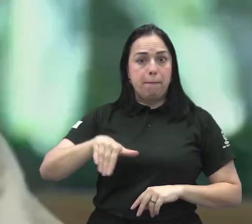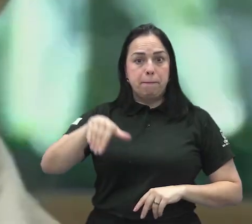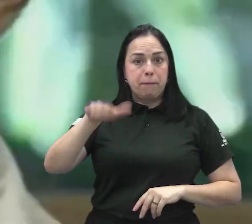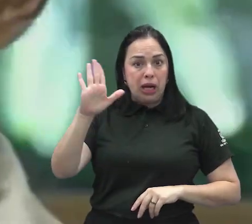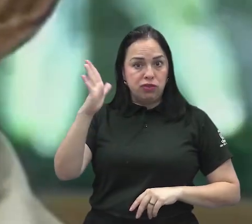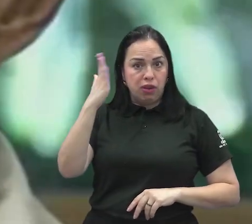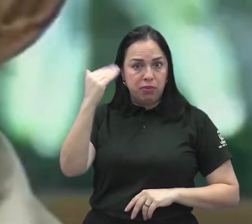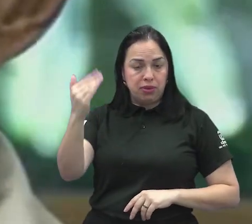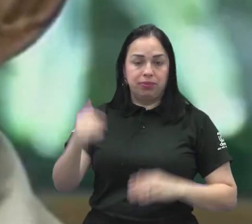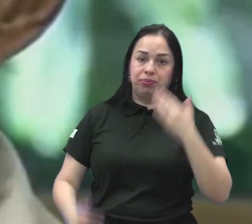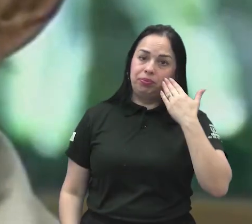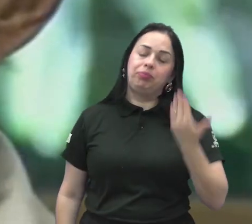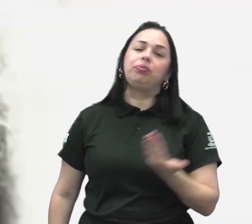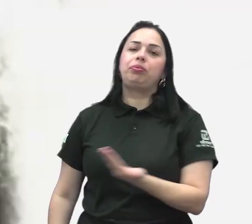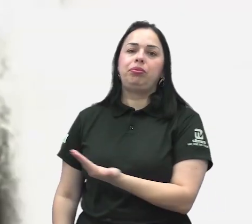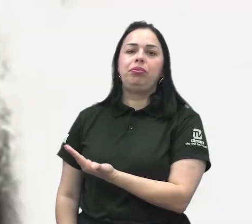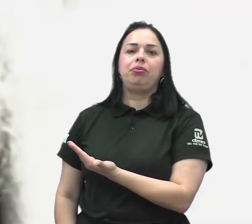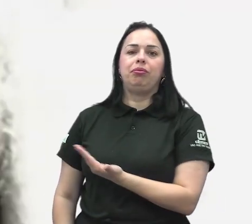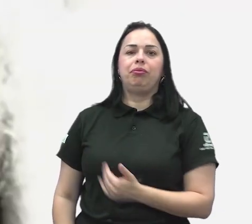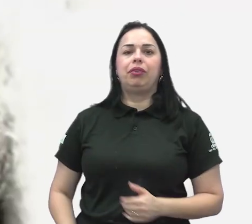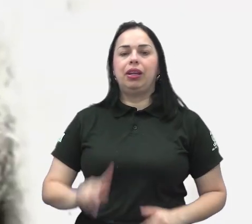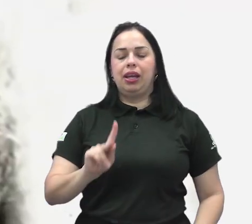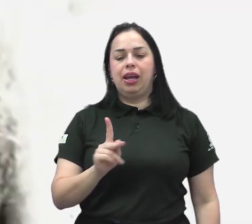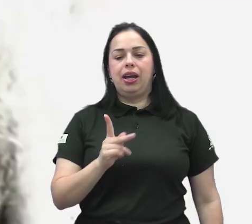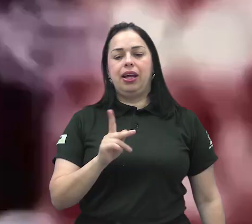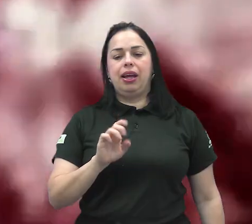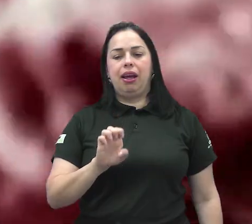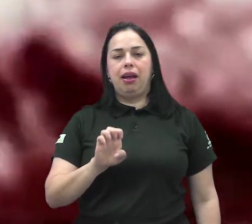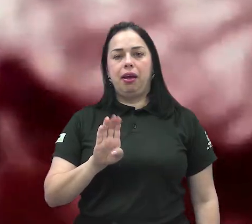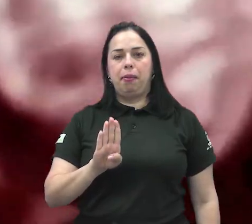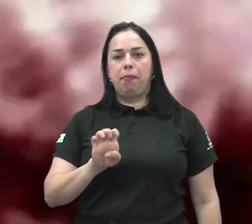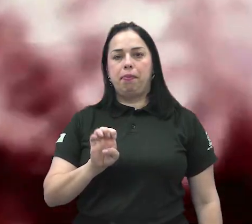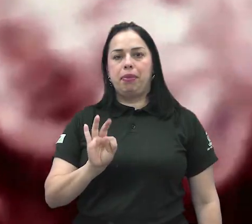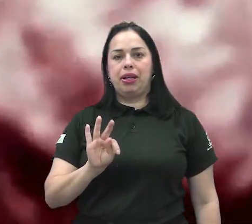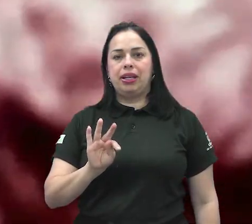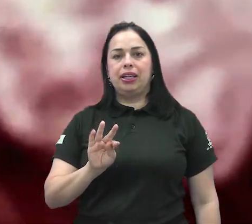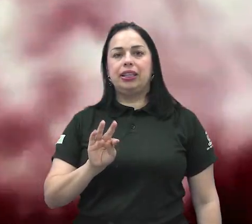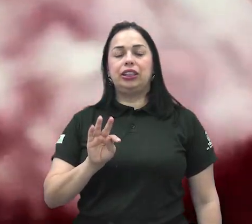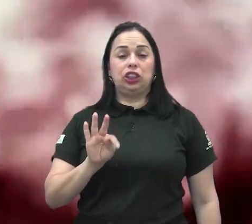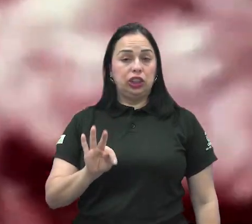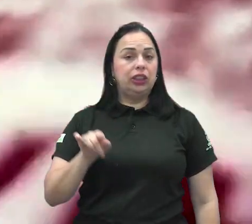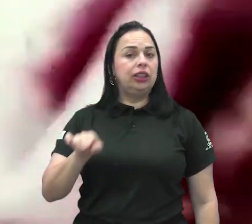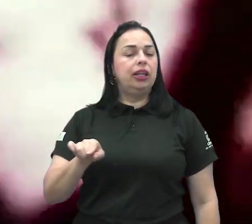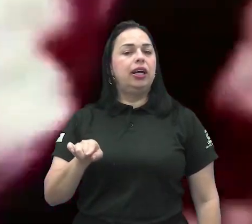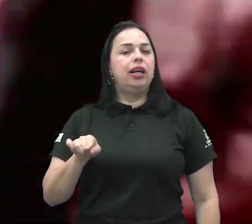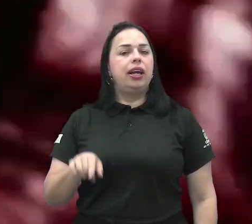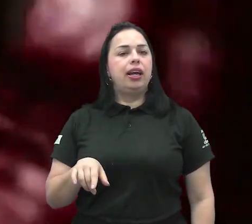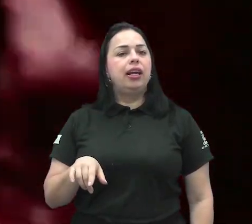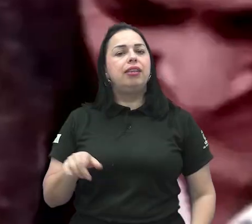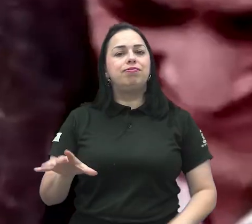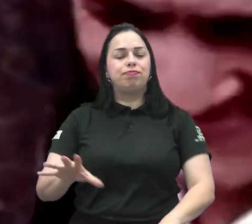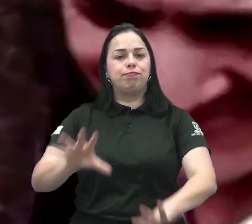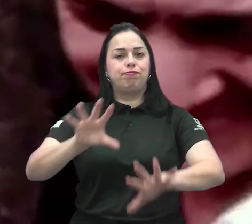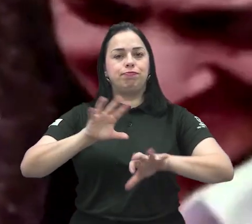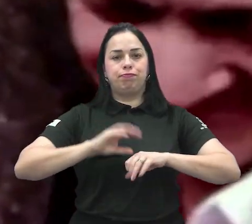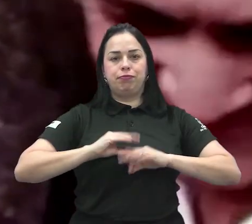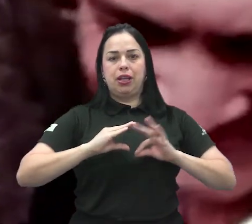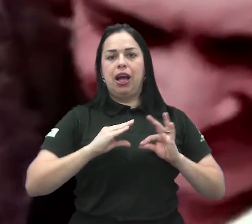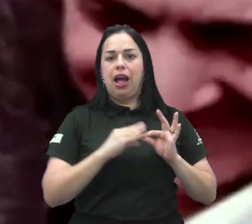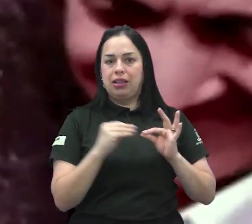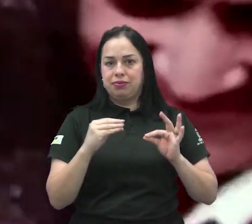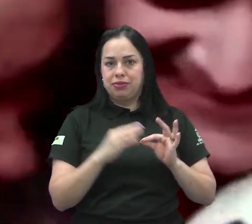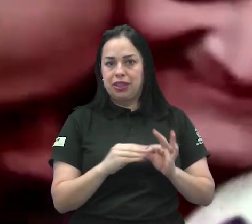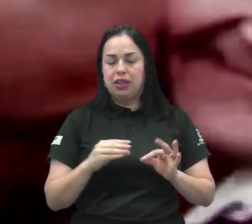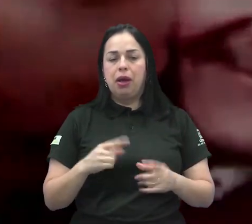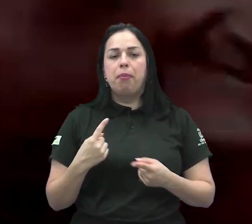O caso mais marcante foi do sociólogo Herbert de Souza, conhecido como Betinho. Ele contraiu o